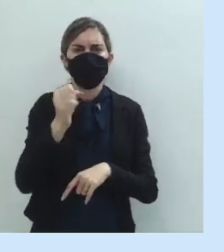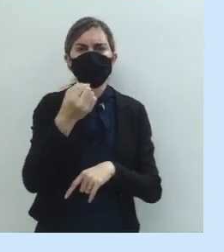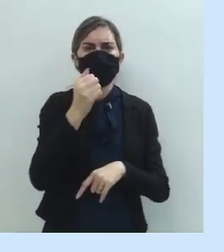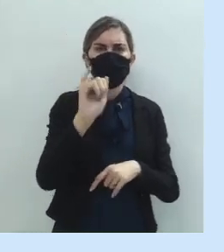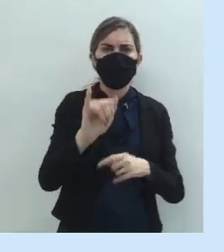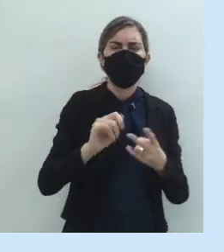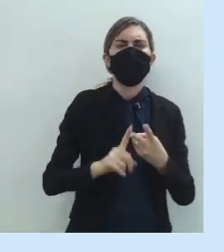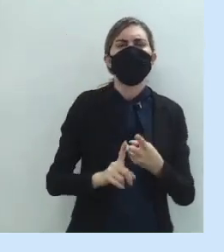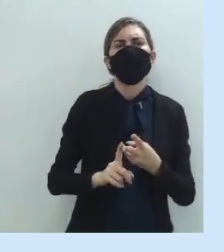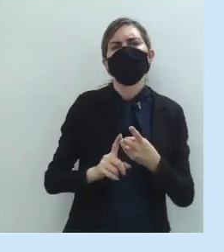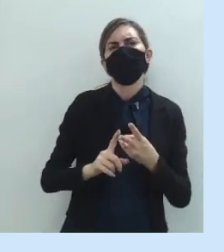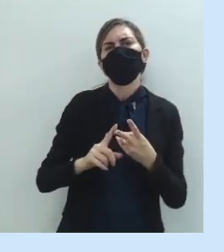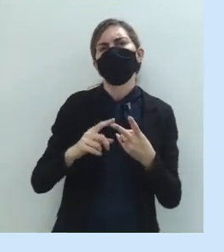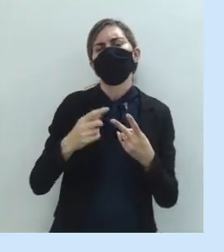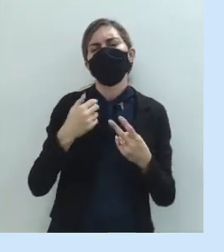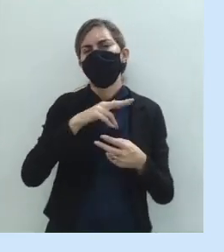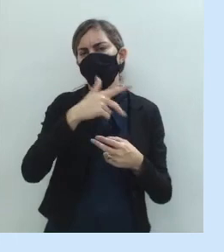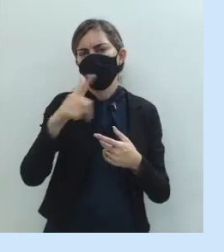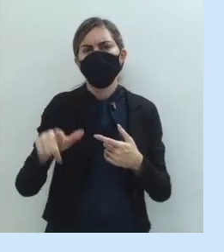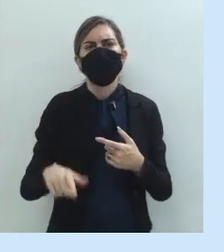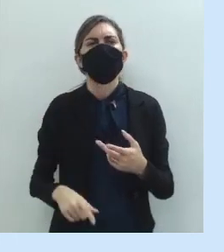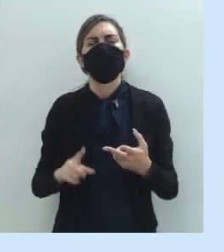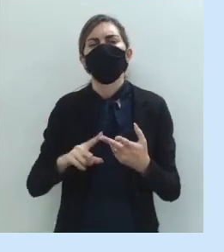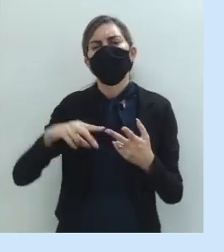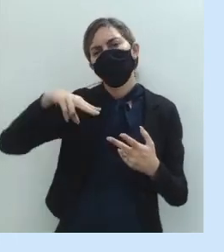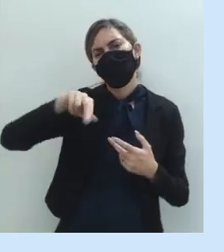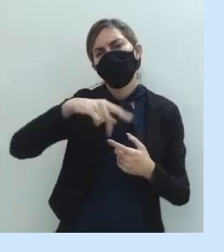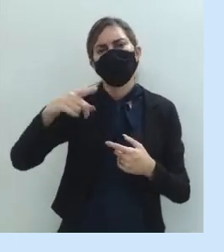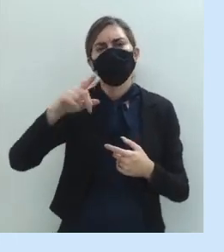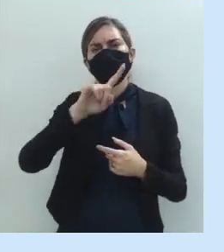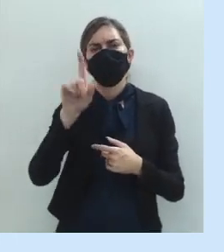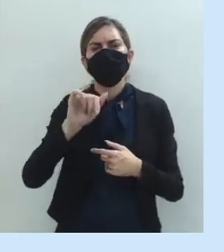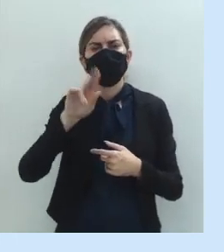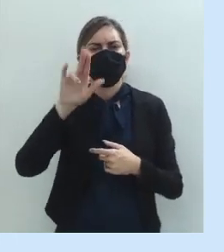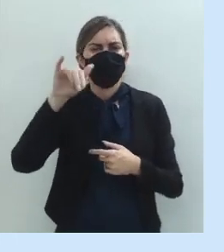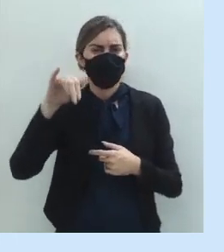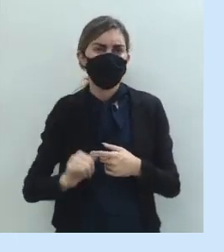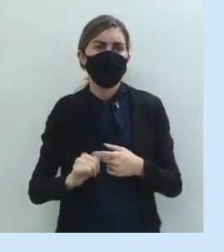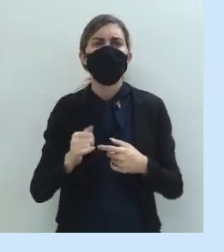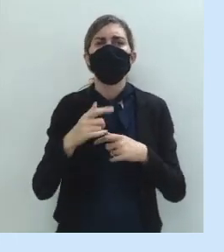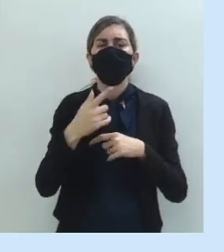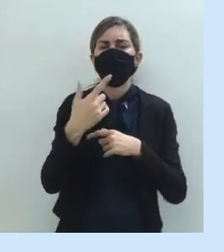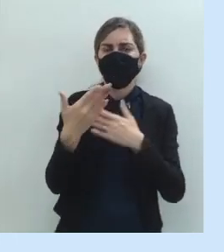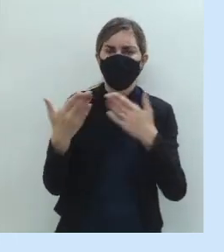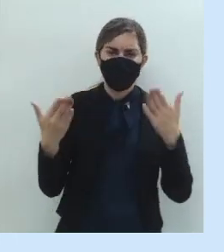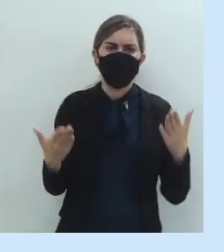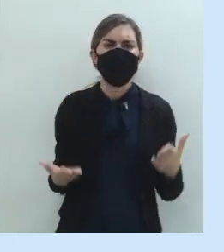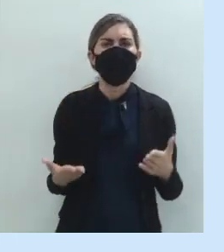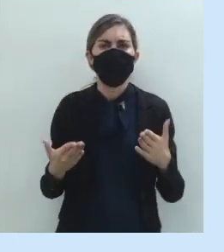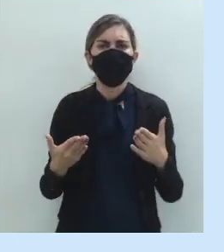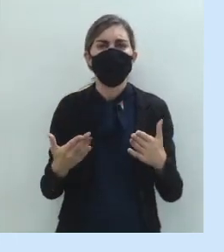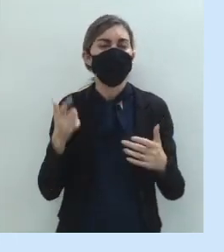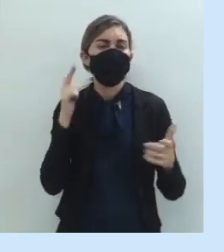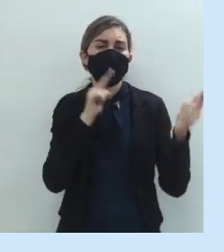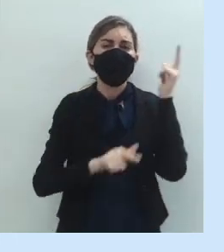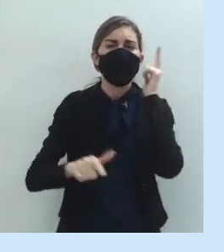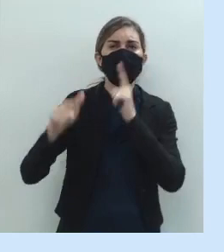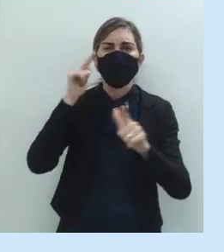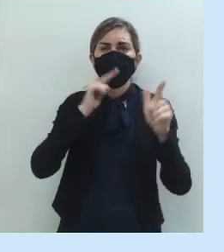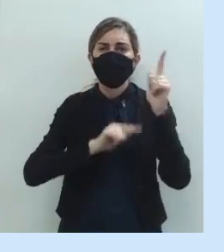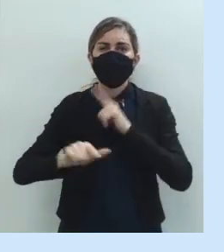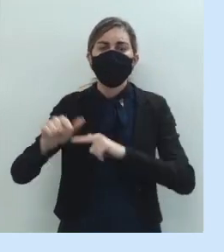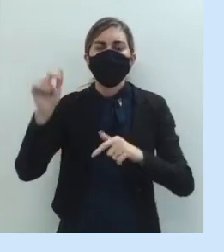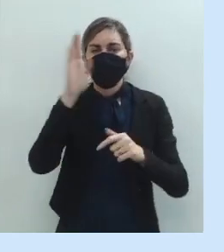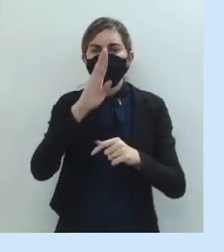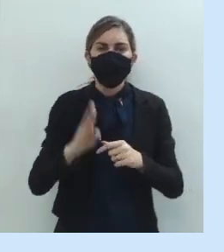e as bandas lideradas por ele, como Nação Zumbi, como Mundo Livre S.A., acabaram ganhando projeção